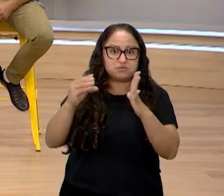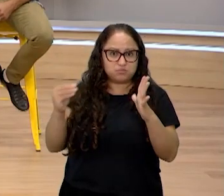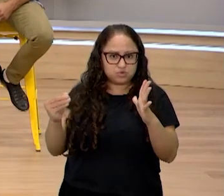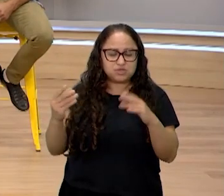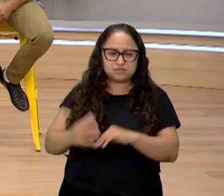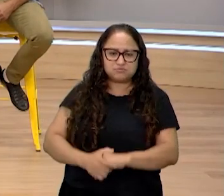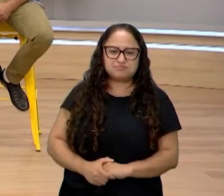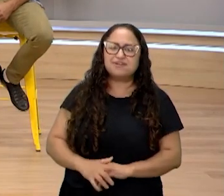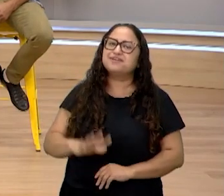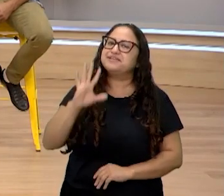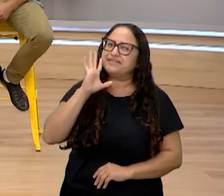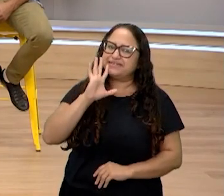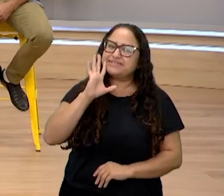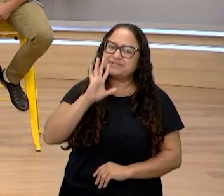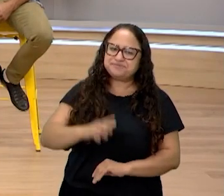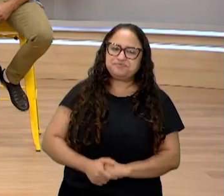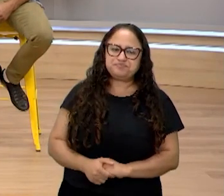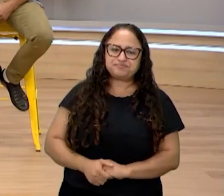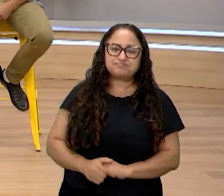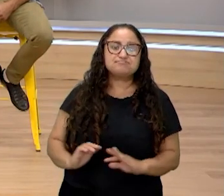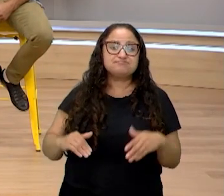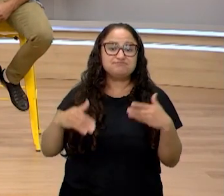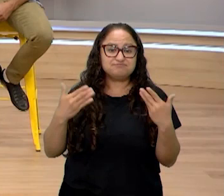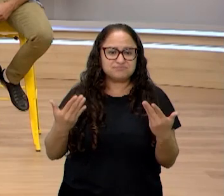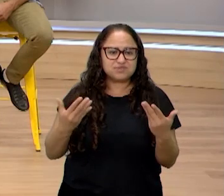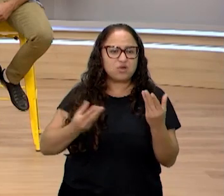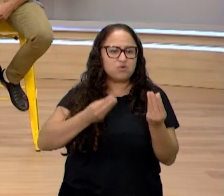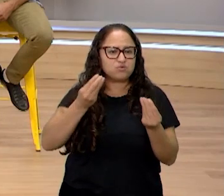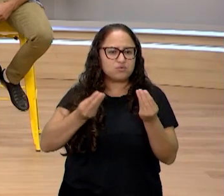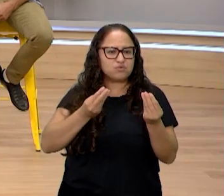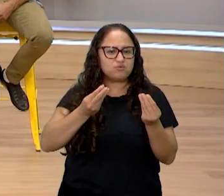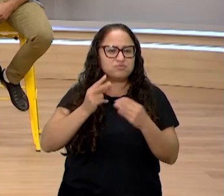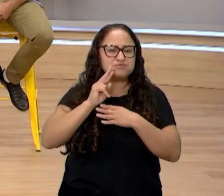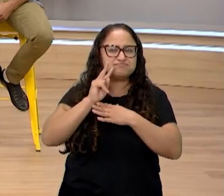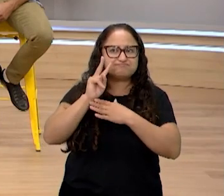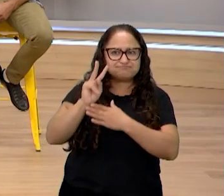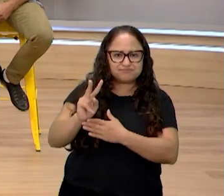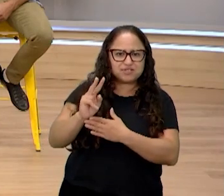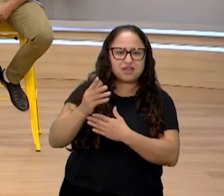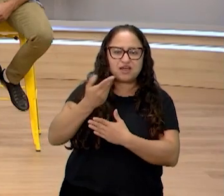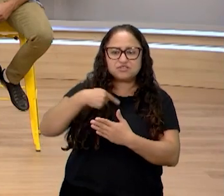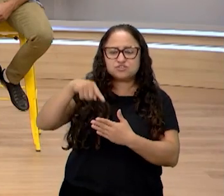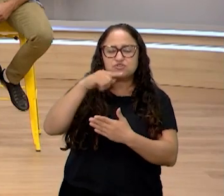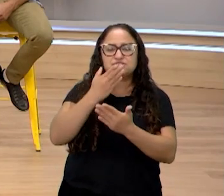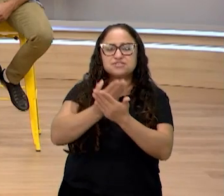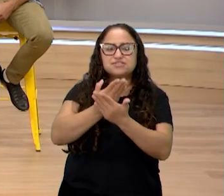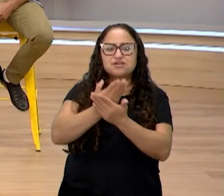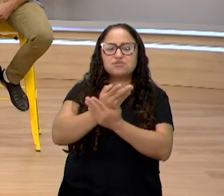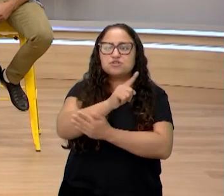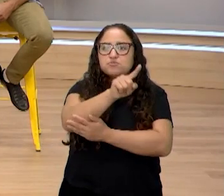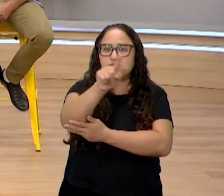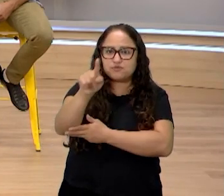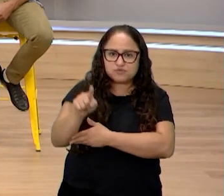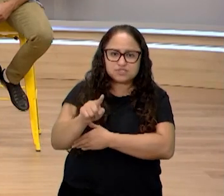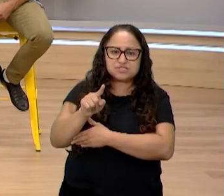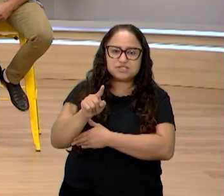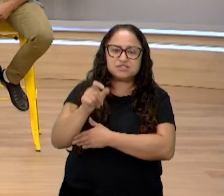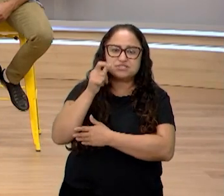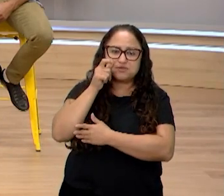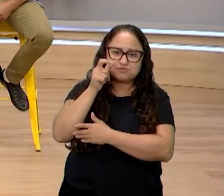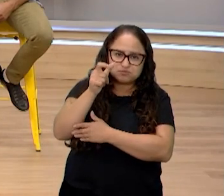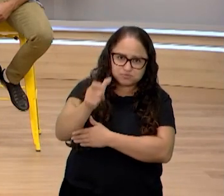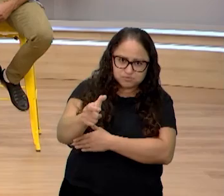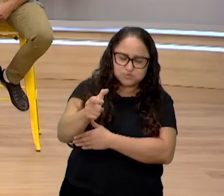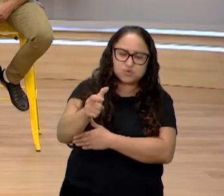Então, super bacana. E aí, né, então, como acompanhar as nossas aulas para vocês, então, né, para acompanhar, então,